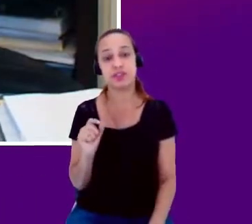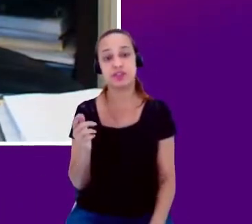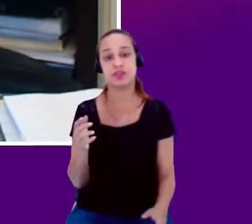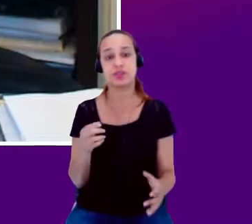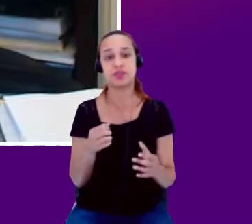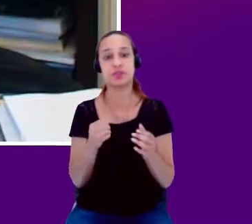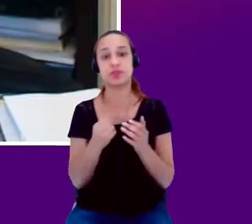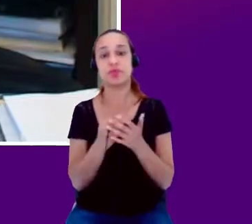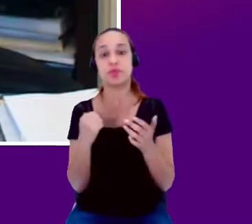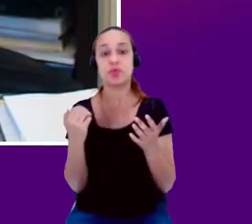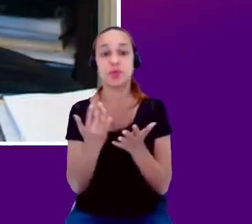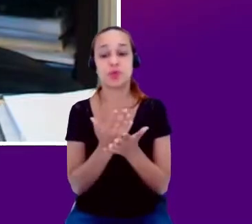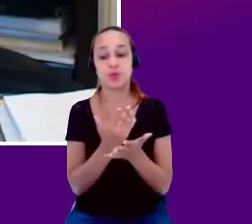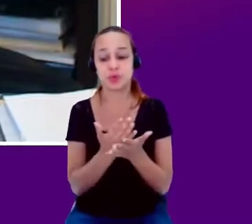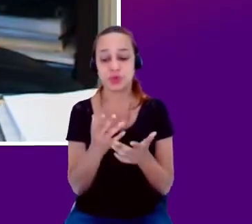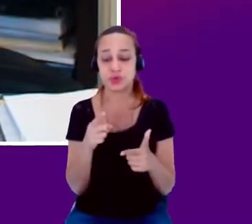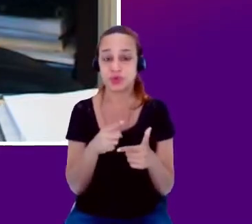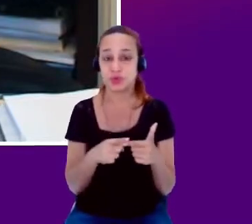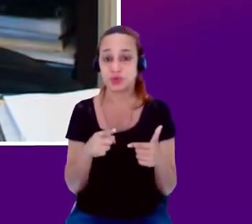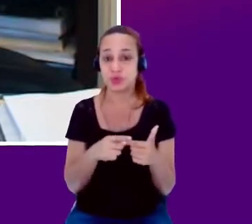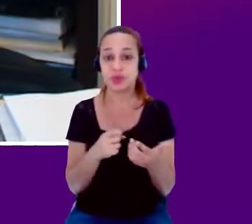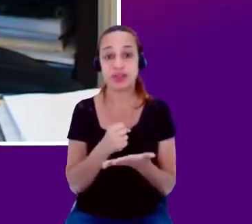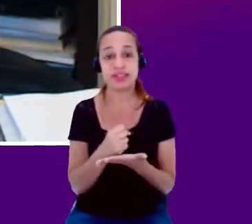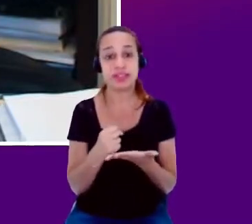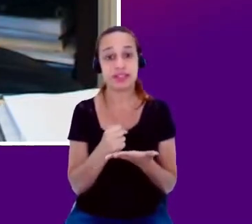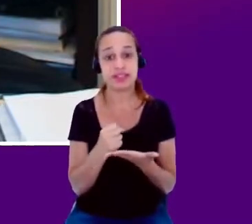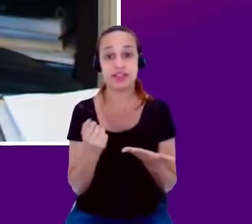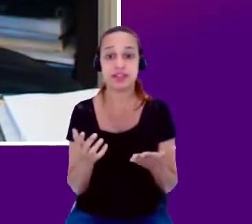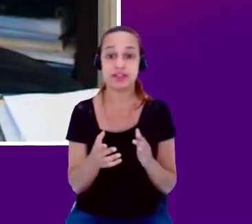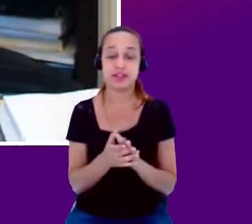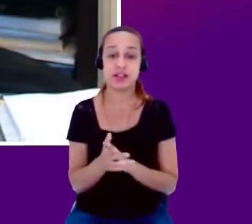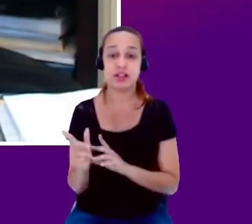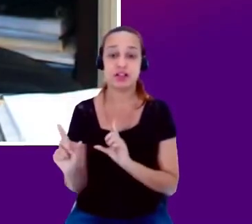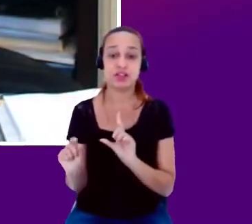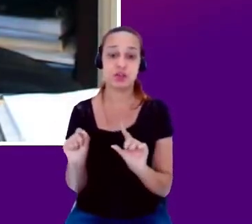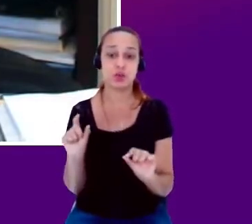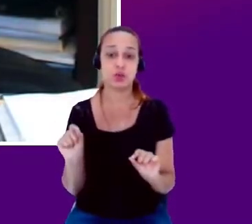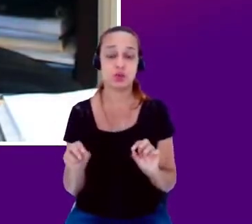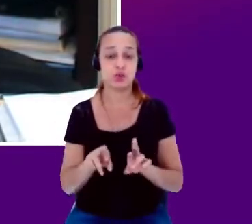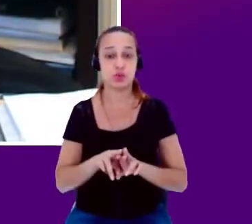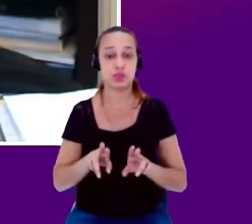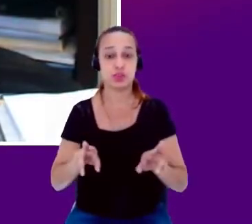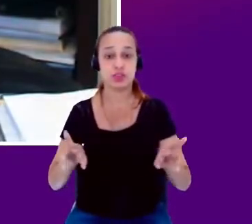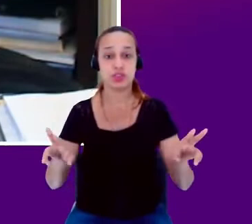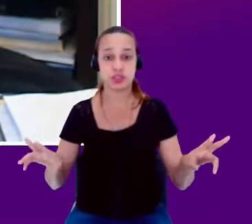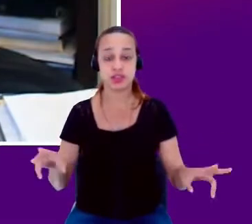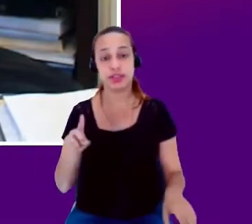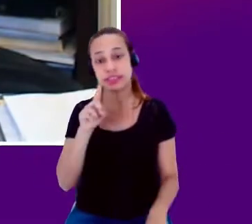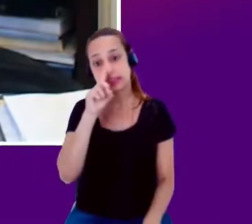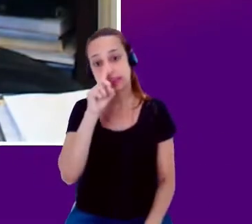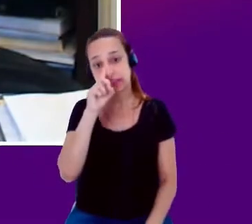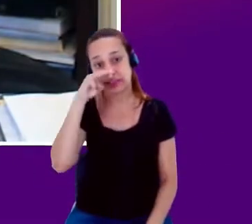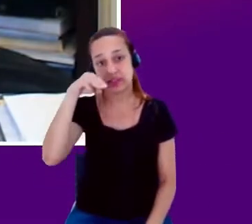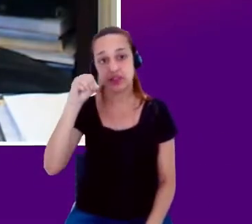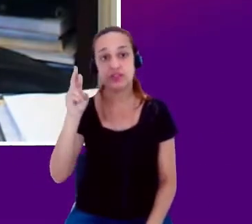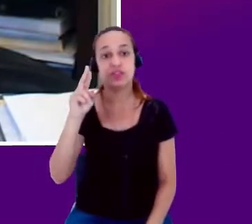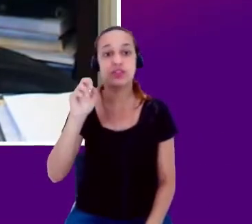alguns problemas fundamentais de seleção adversa e de risco moral.